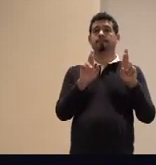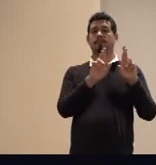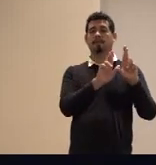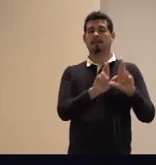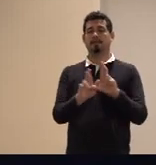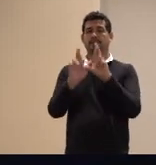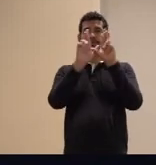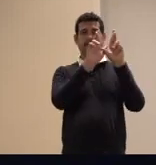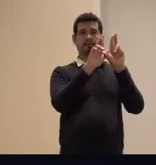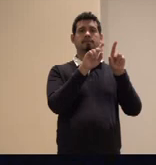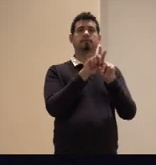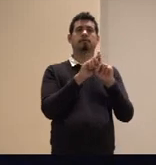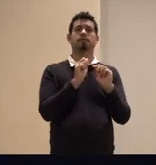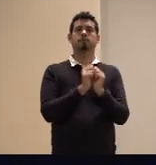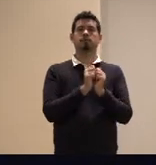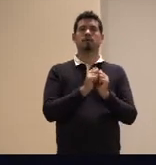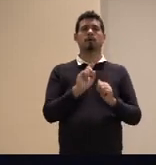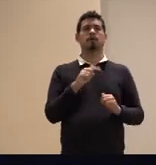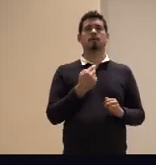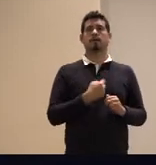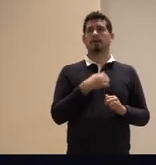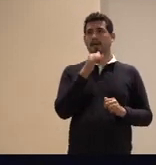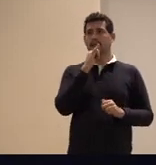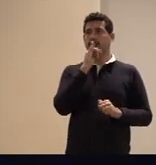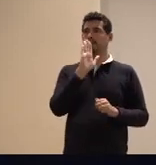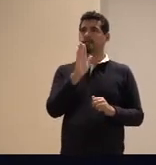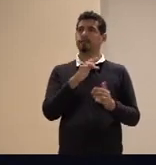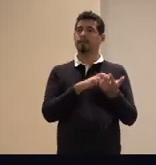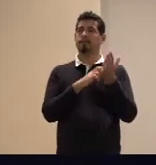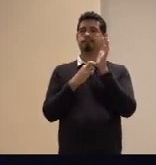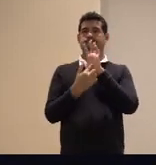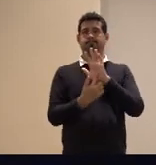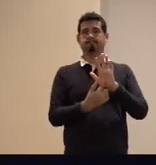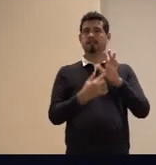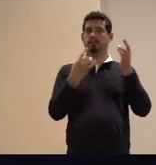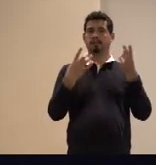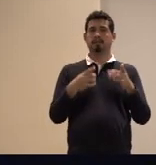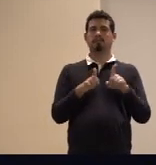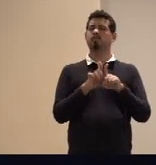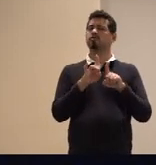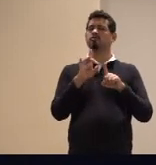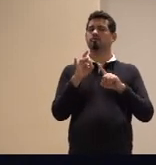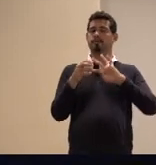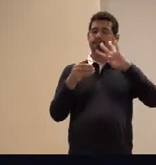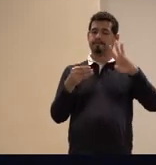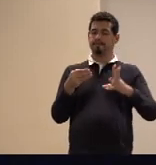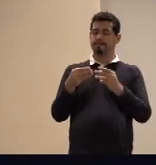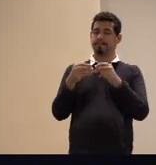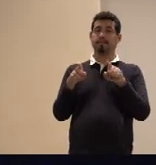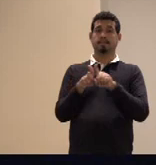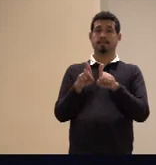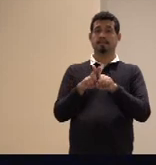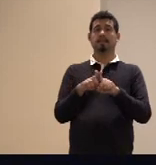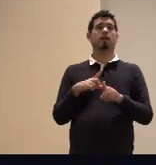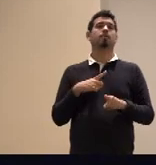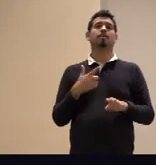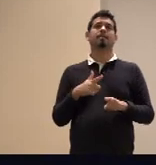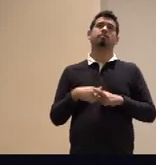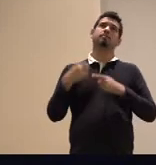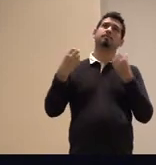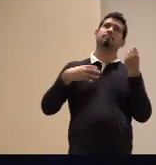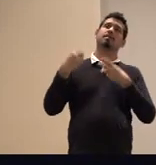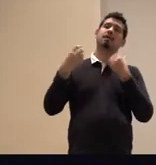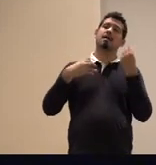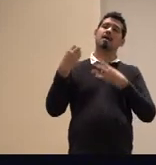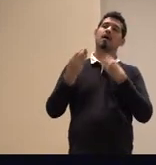regionalização, trazendo o que as colegas já falaram, eu só vou colocar, não deu tempo de explicar como é